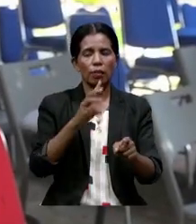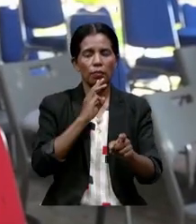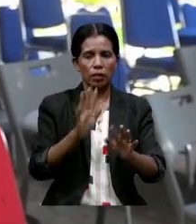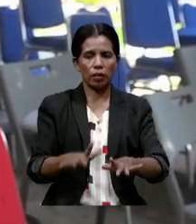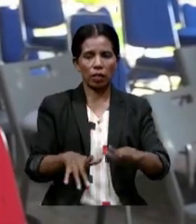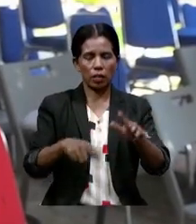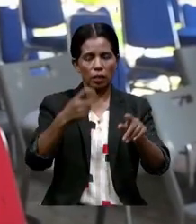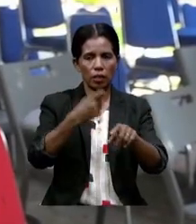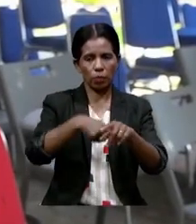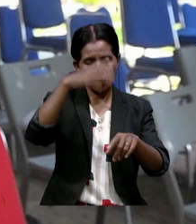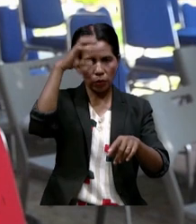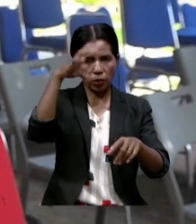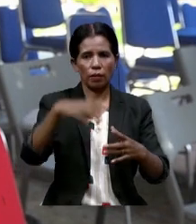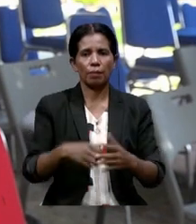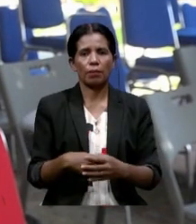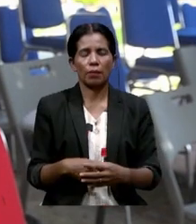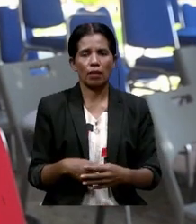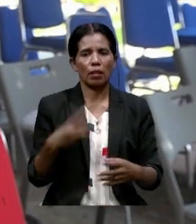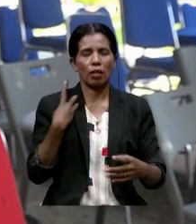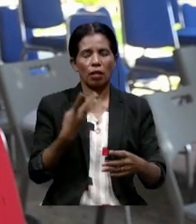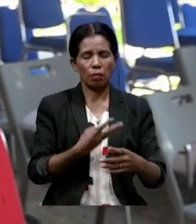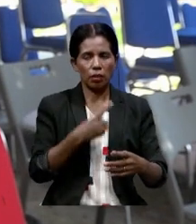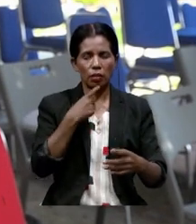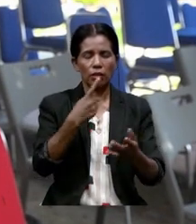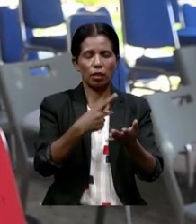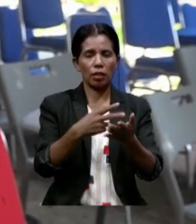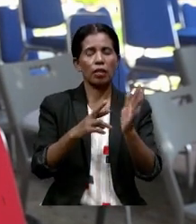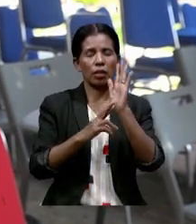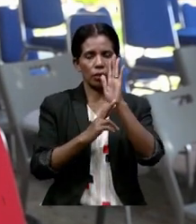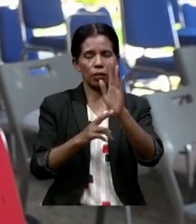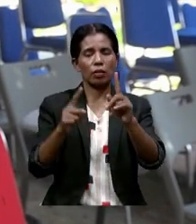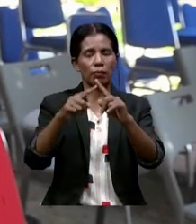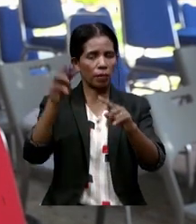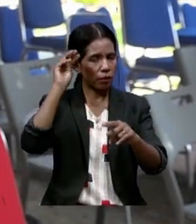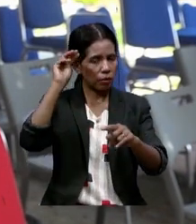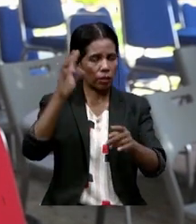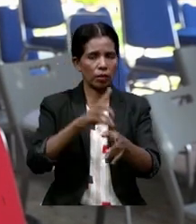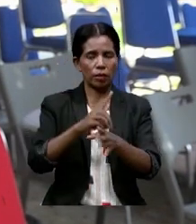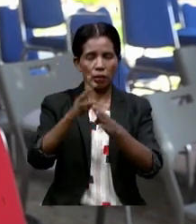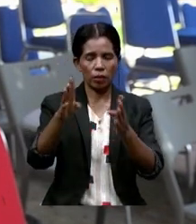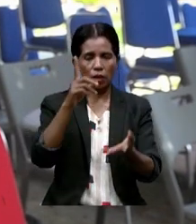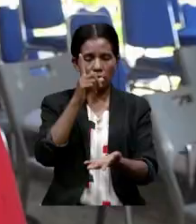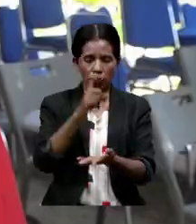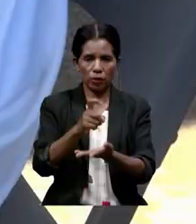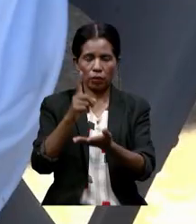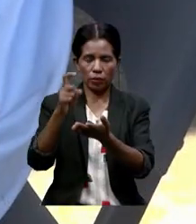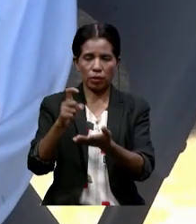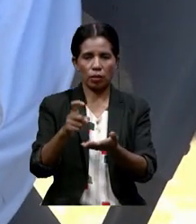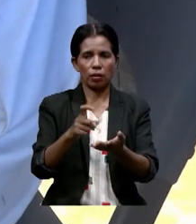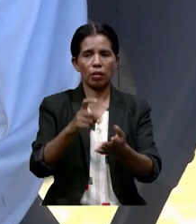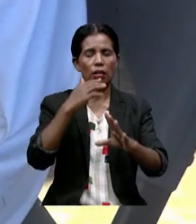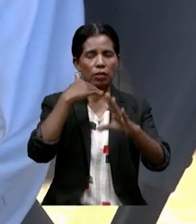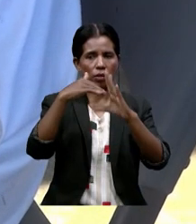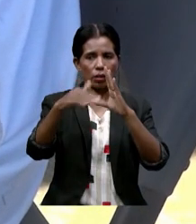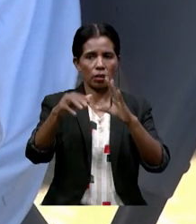udan. Neve foi enderau com a minha ator relatoria ona ba ministério, diretor asa e fotografia o sinudação manda ba minha